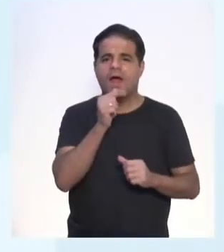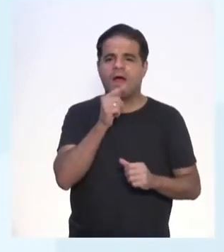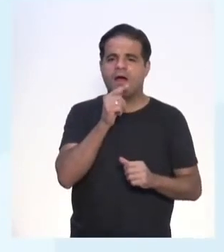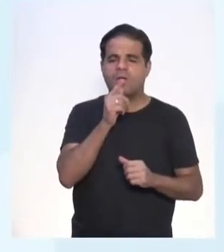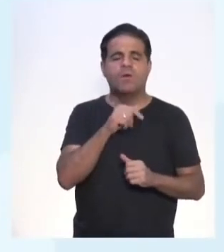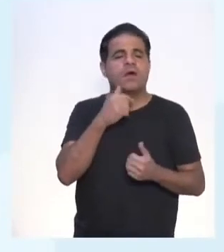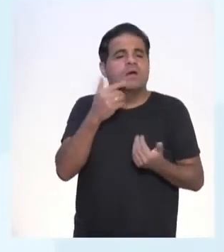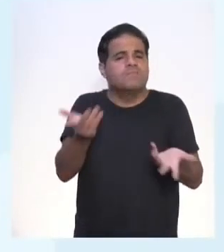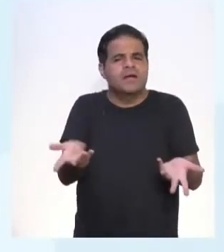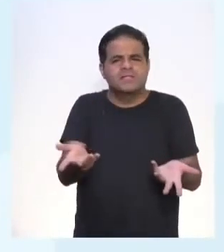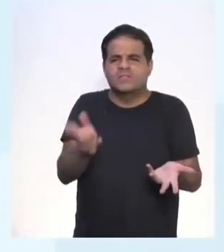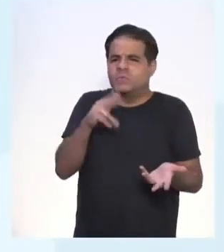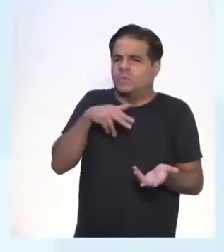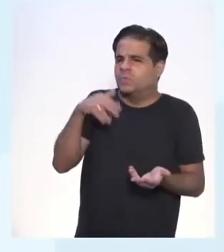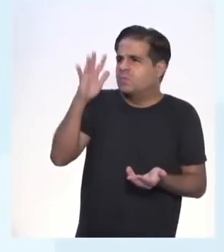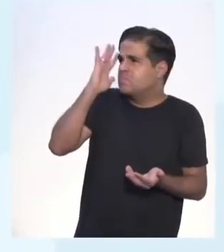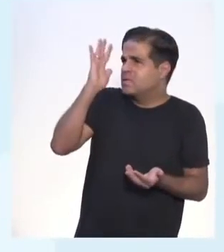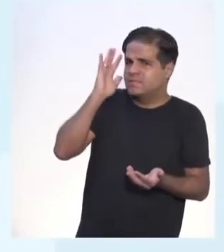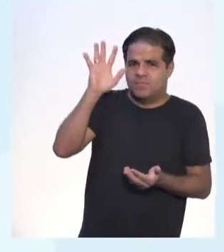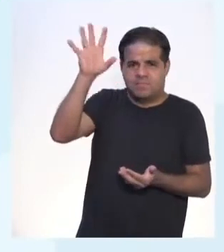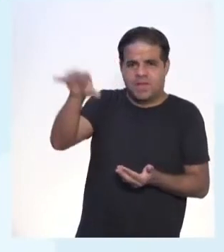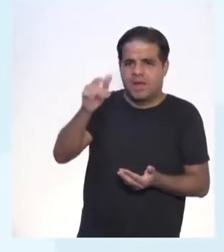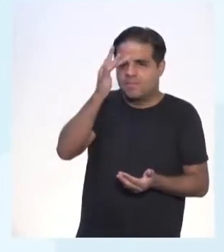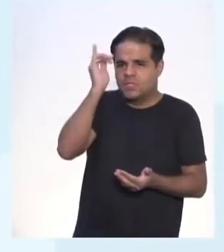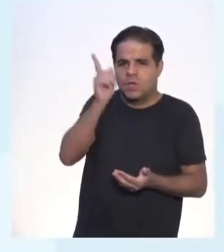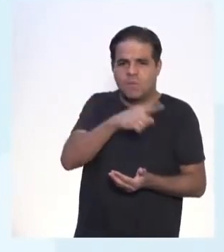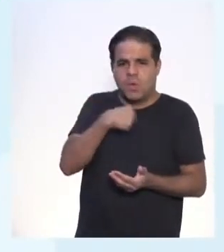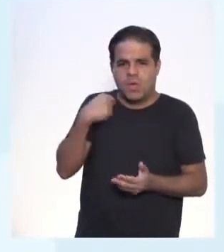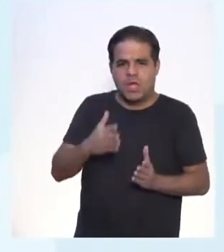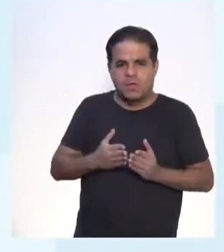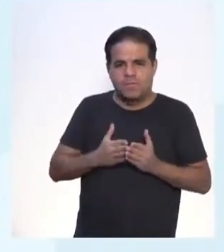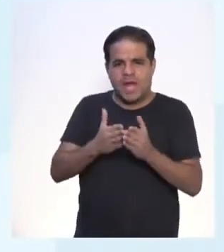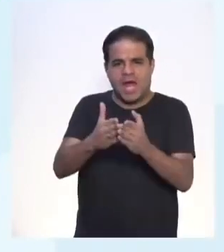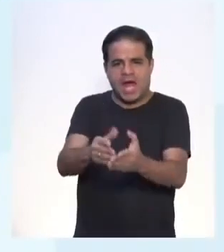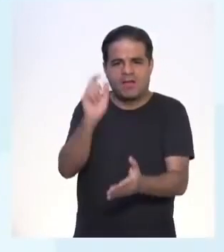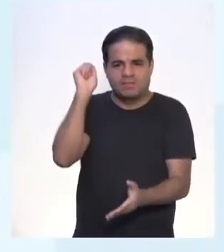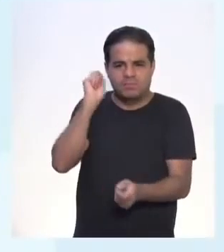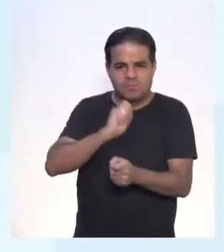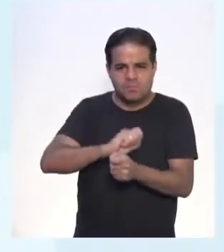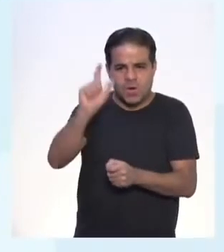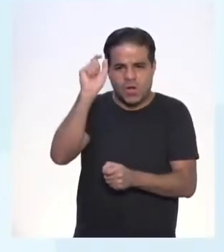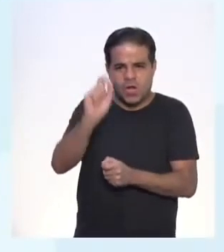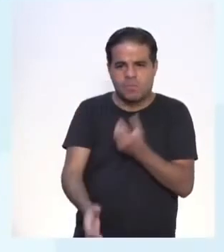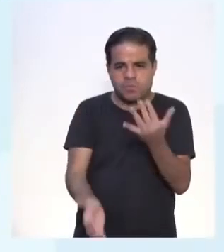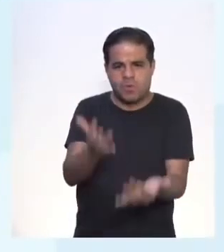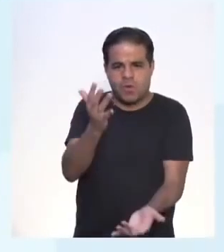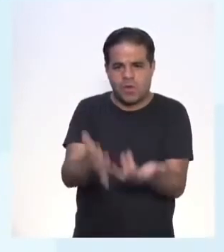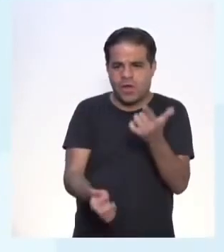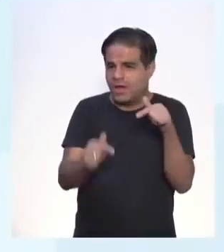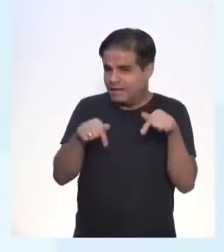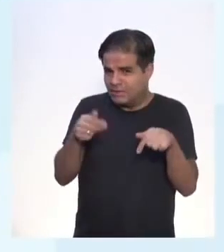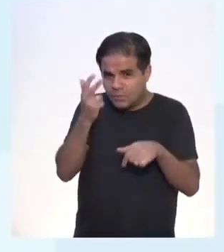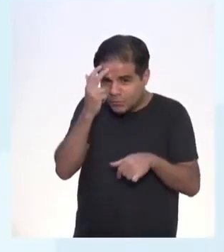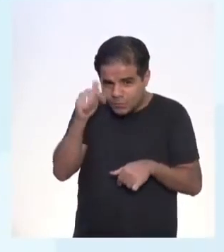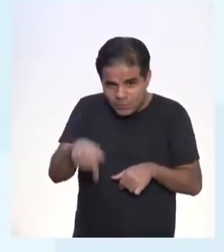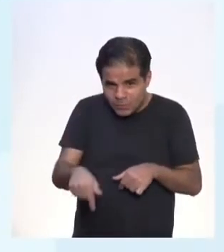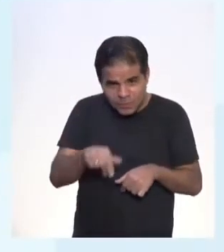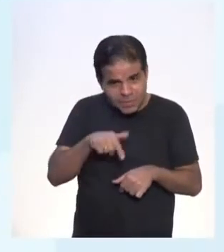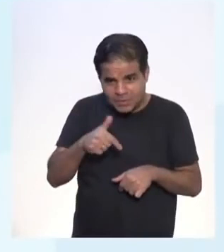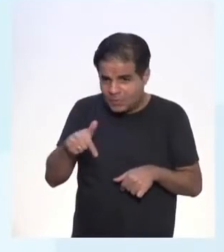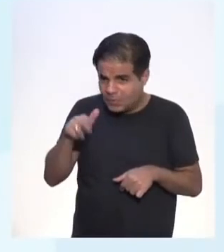conseguiria pensar em falar, não, olha, eu vou pegar, alguém faleceu, vou pegar um barco, tacar fogo e jogar no mar. Nossa cultura não é assim. Não